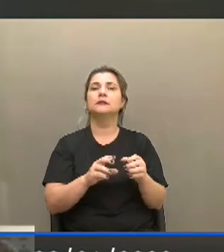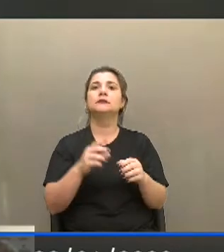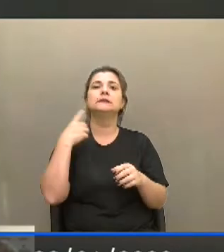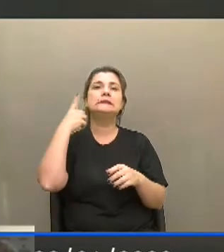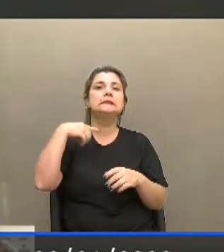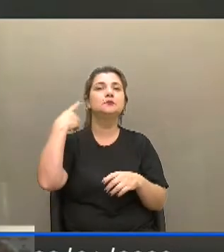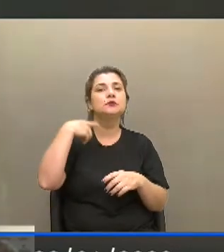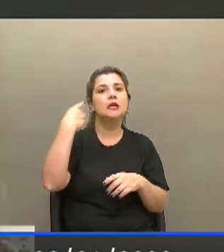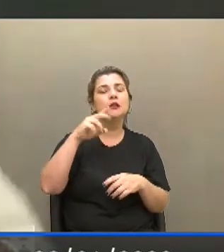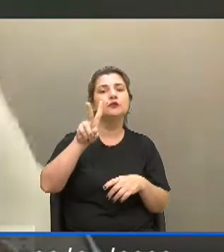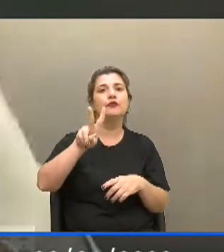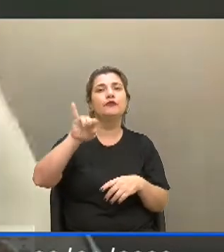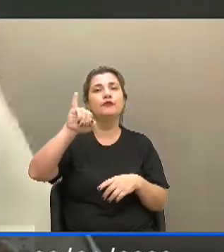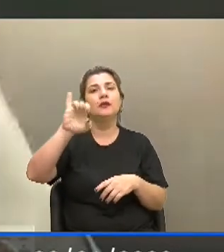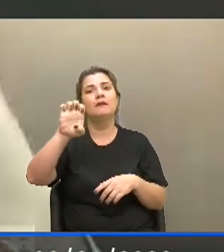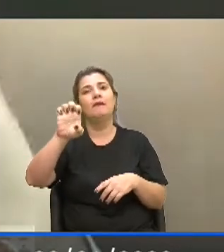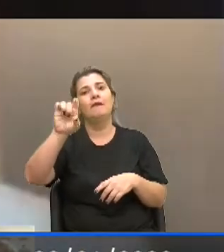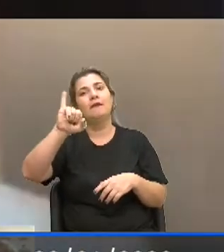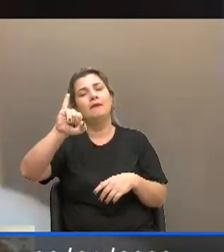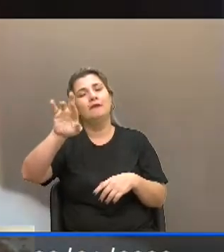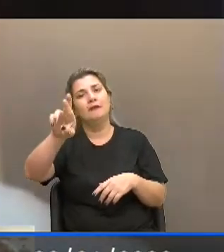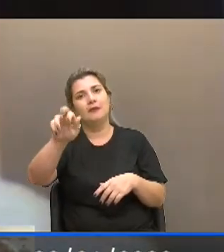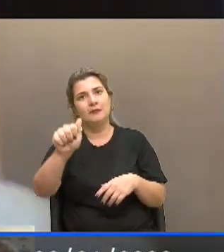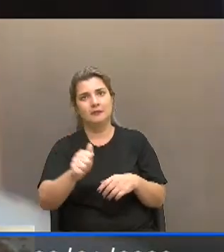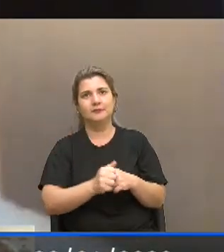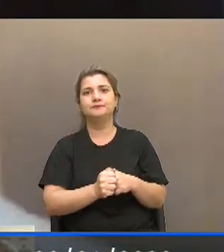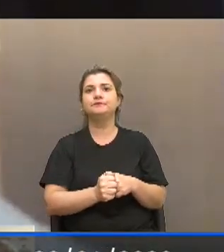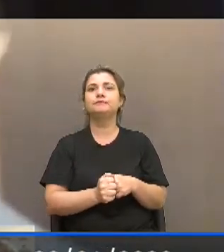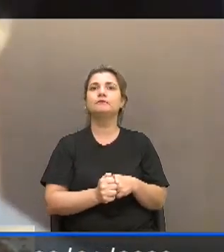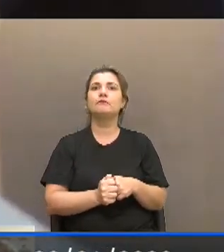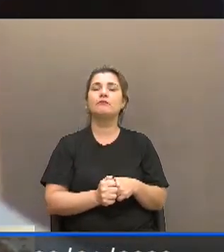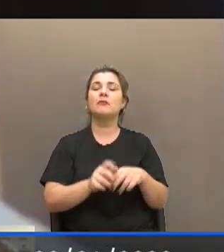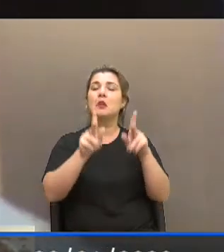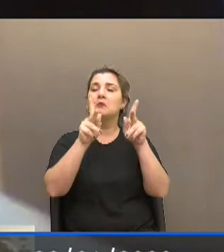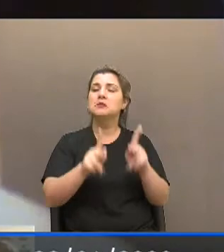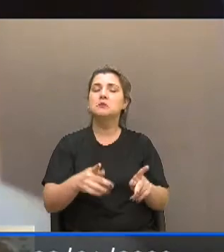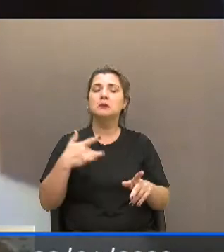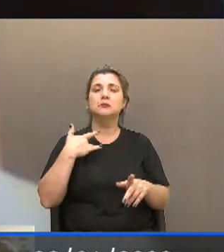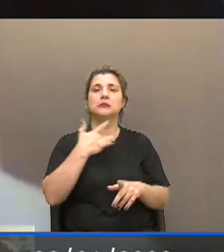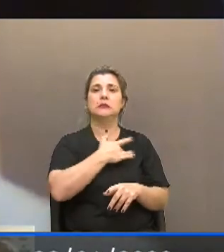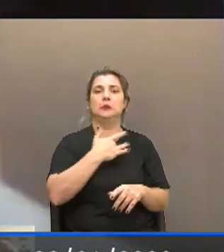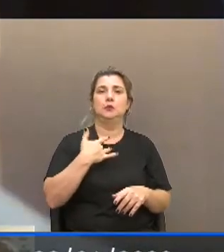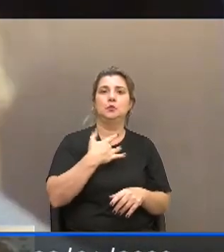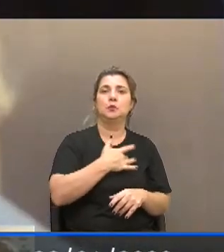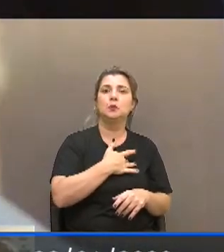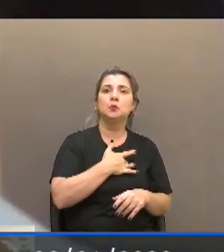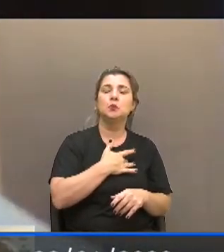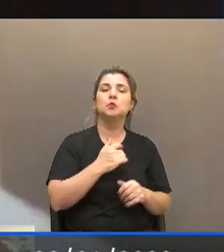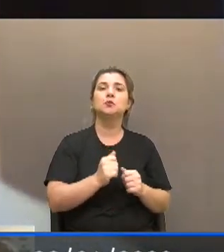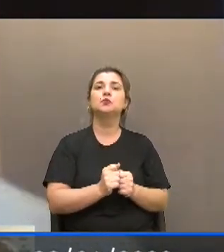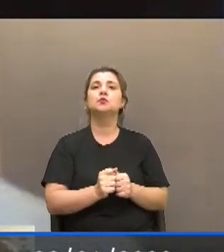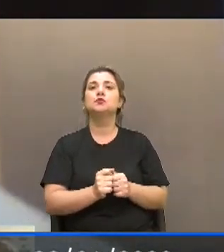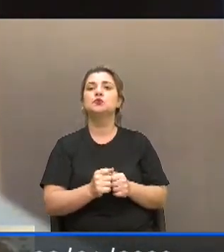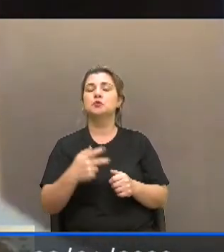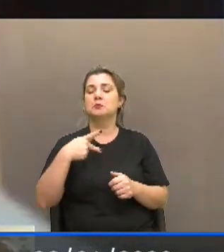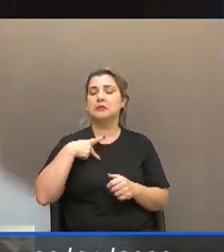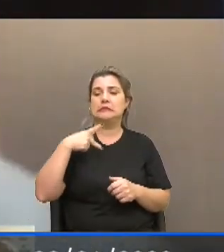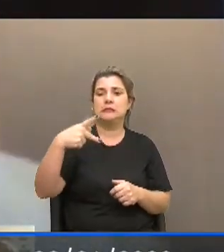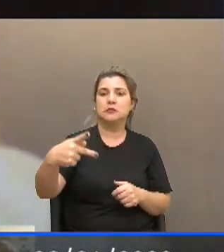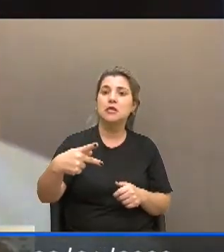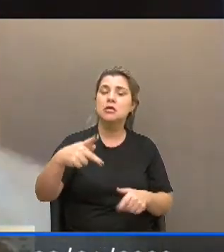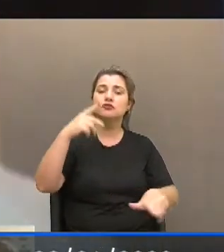Presidente Pobres, saudades ao secretário que passaram por aí, o pessoal da saúde, o pessoal do leite, suínos,